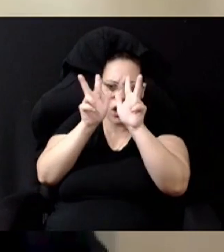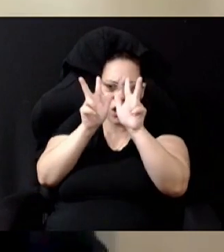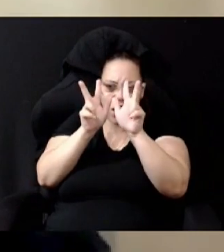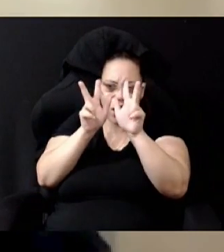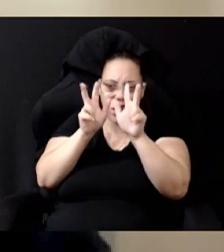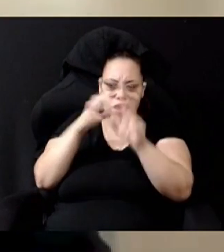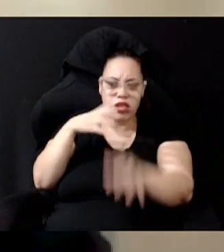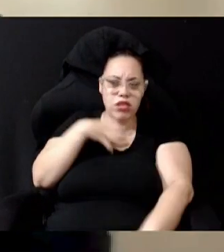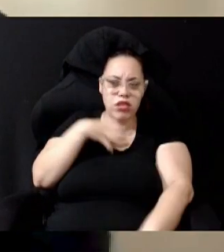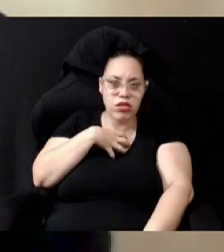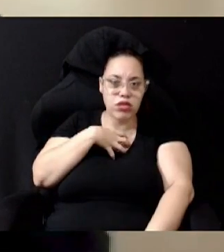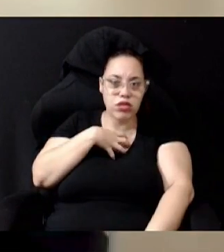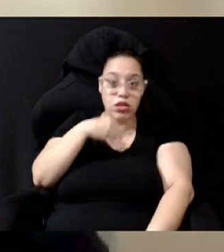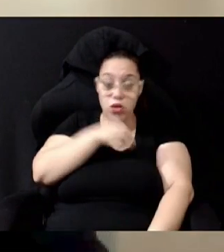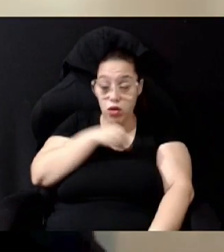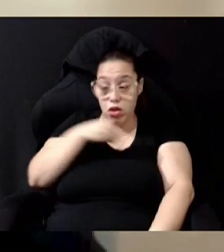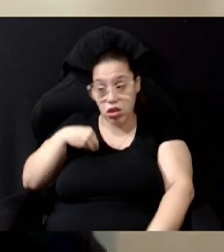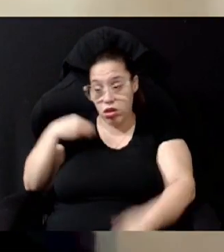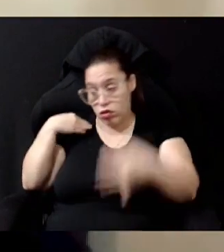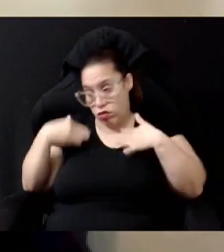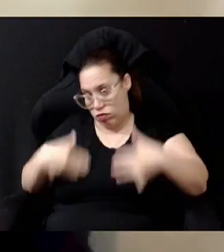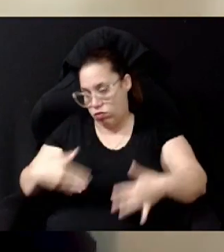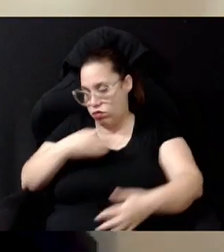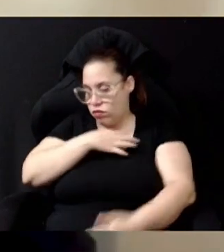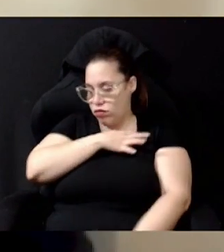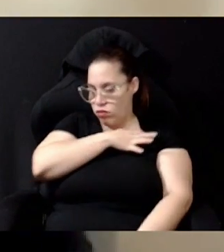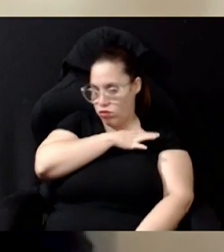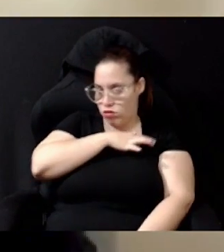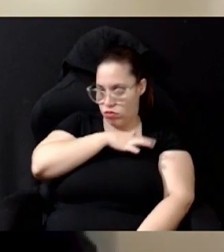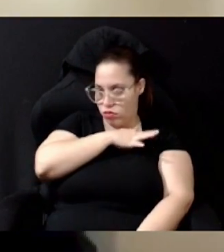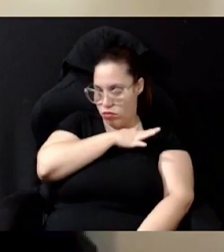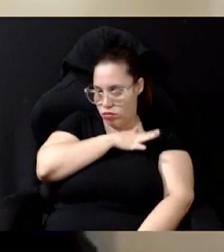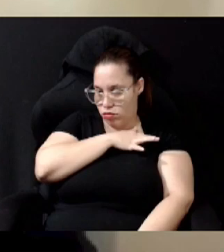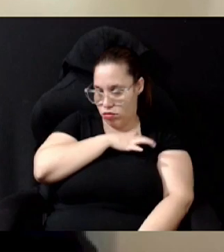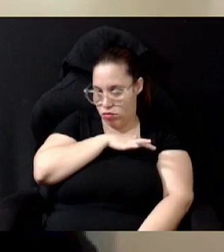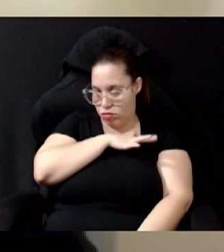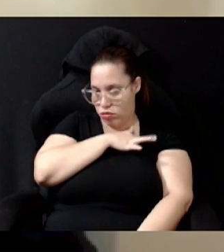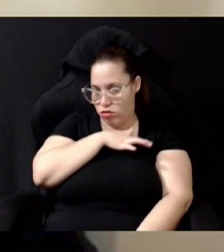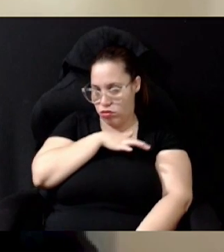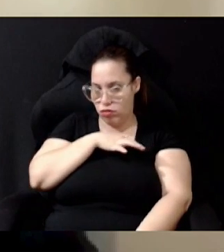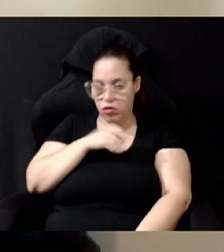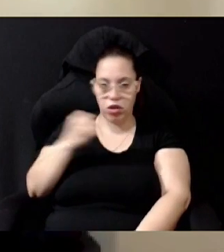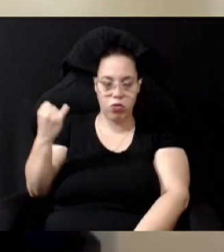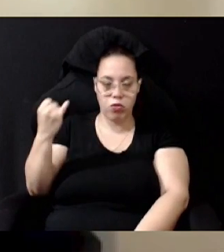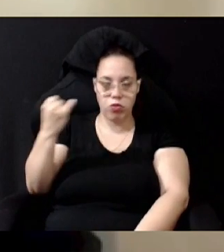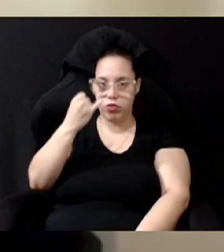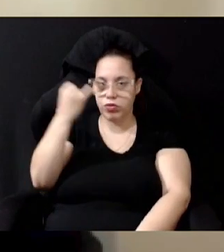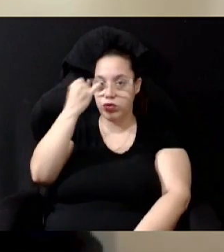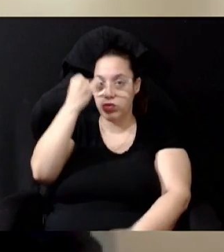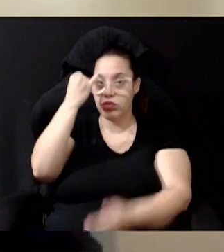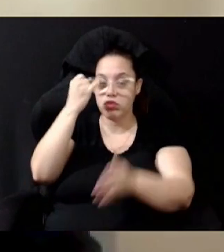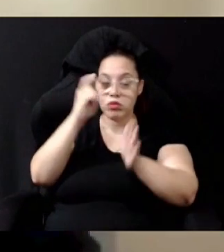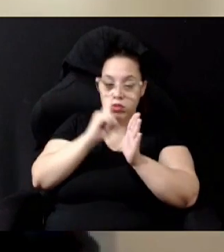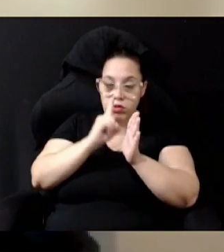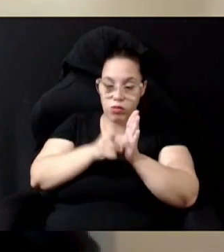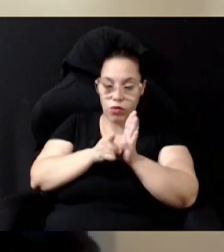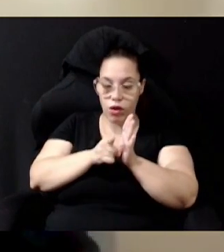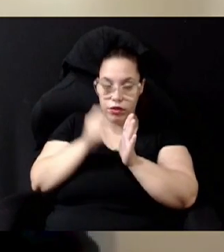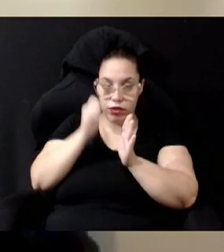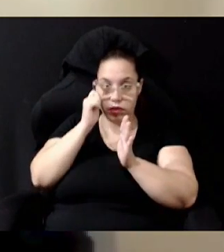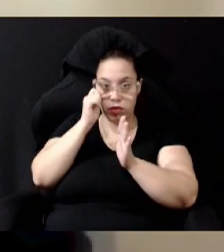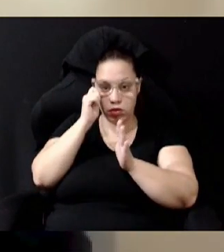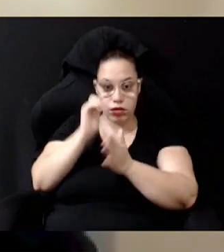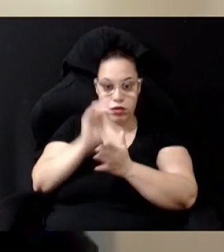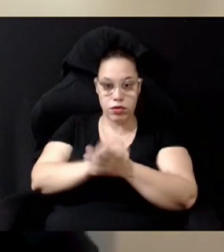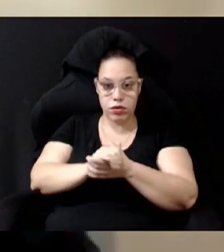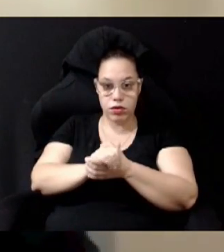físico. O exame da pessoa, examinar a pessoa é essencial para esse diagnóstico. Mas tem alguns